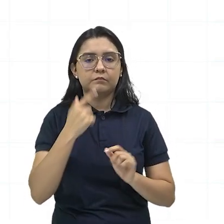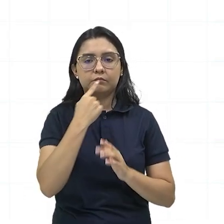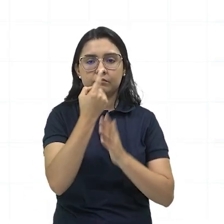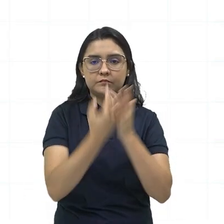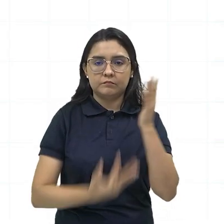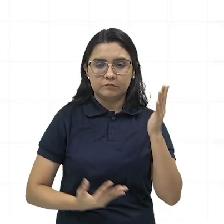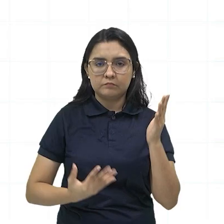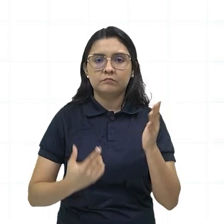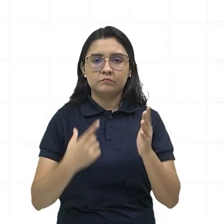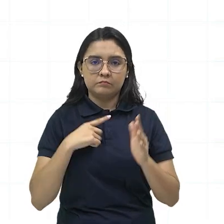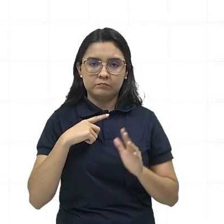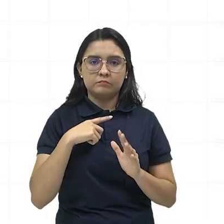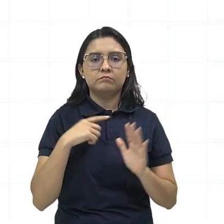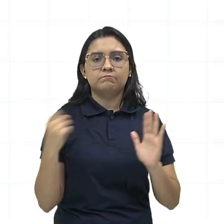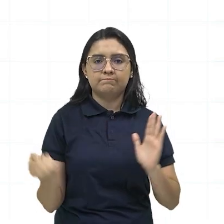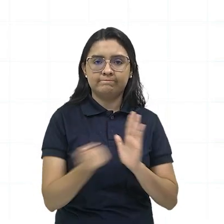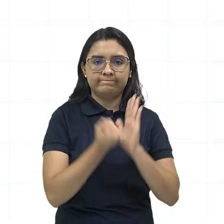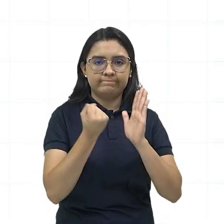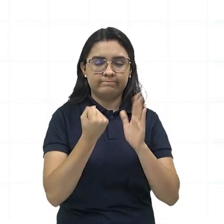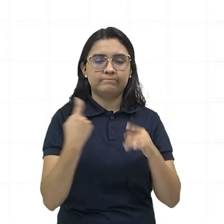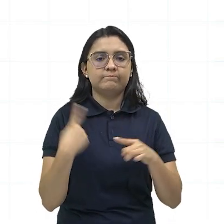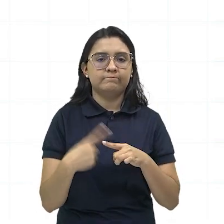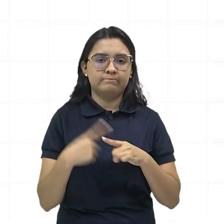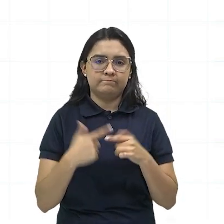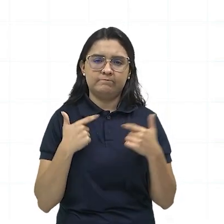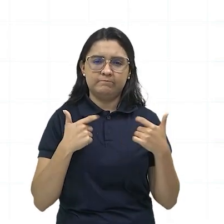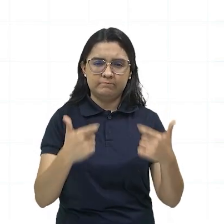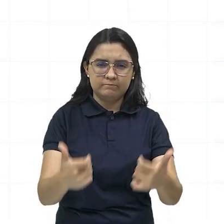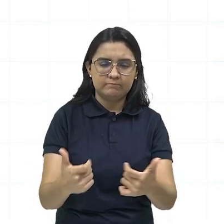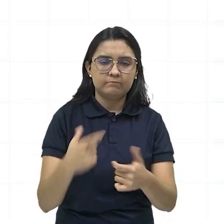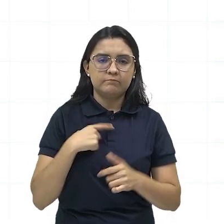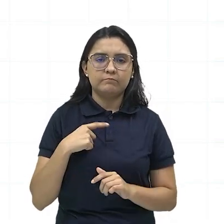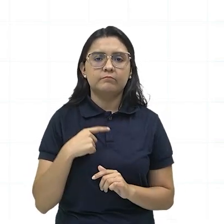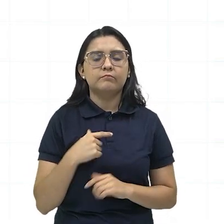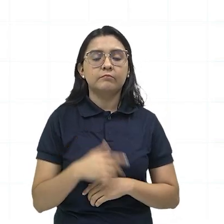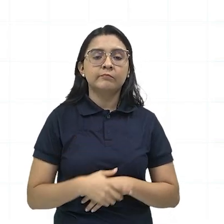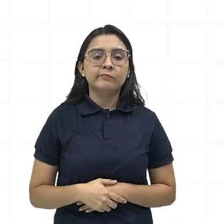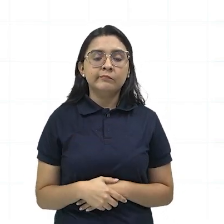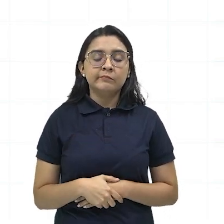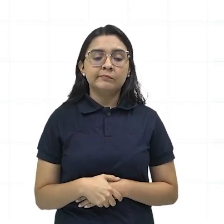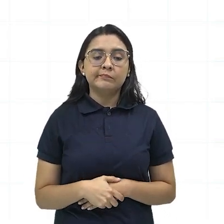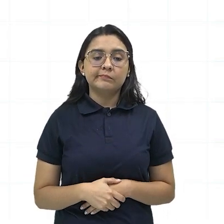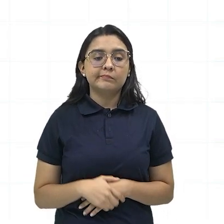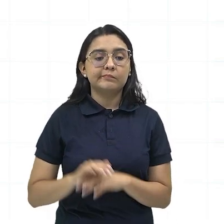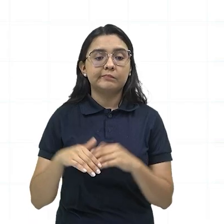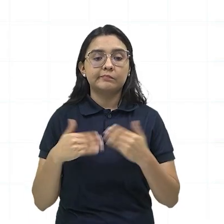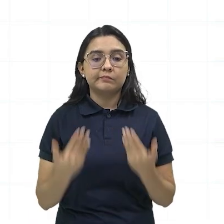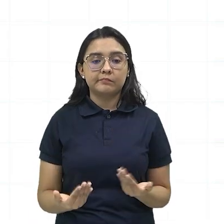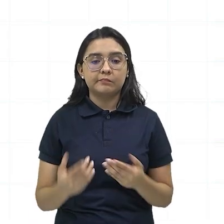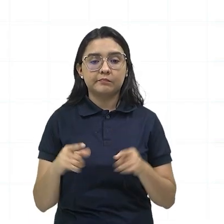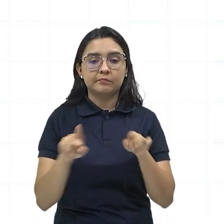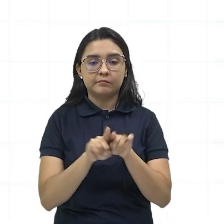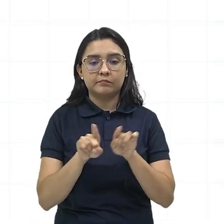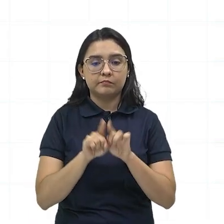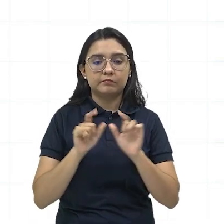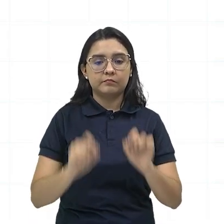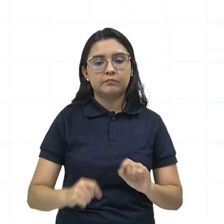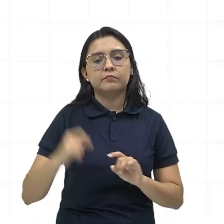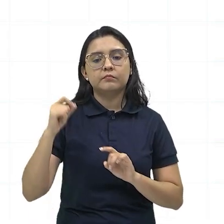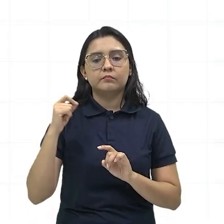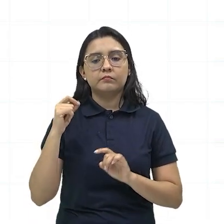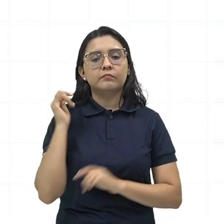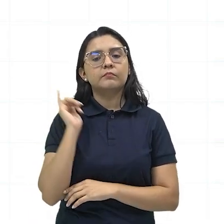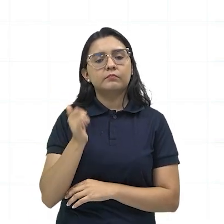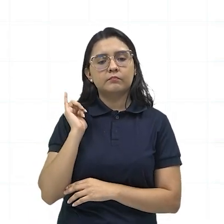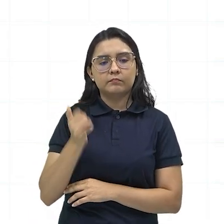foram massacrados e mancharam. Seu sangue acabou manchando a terra. É a saga da raça, é a lenda